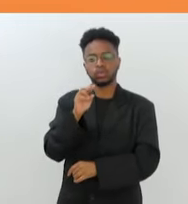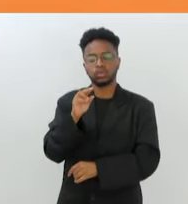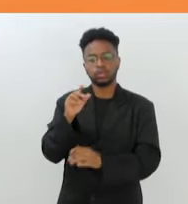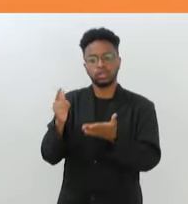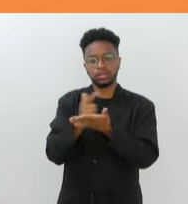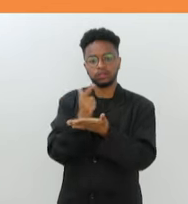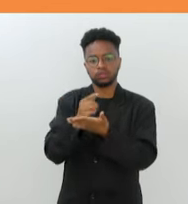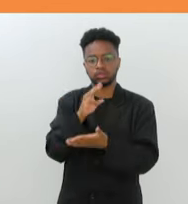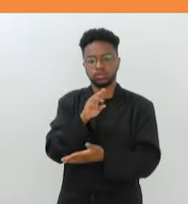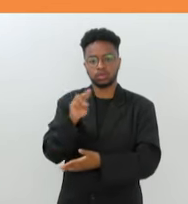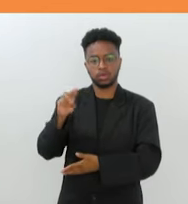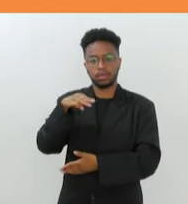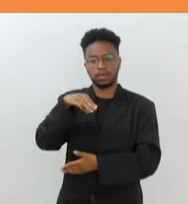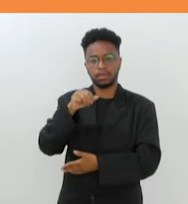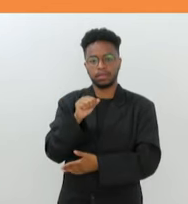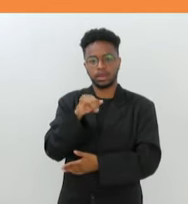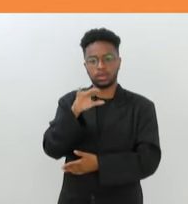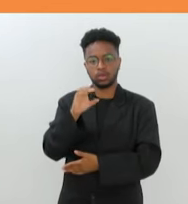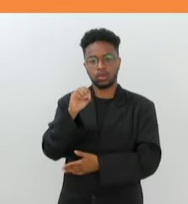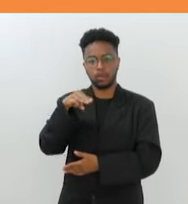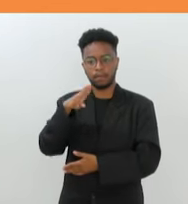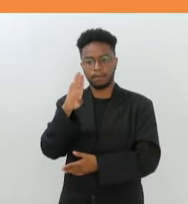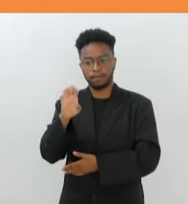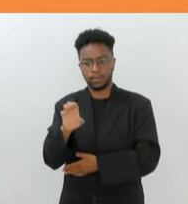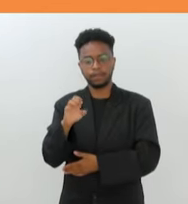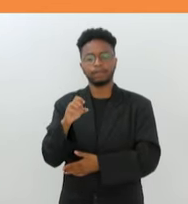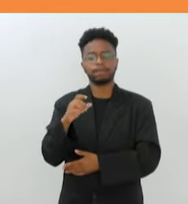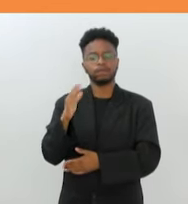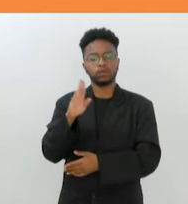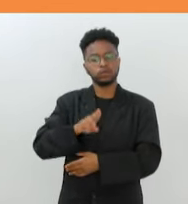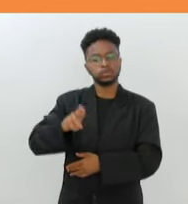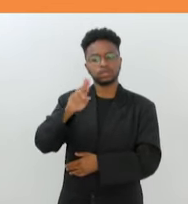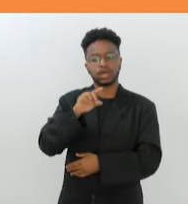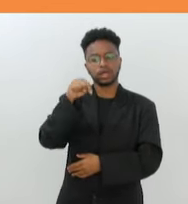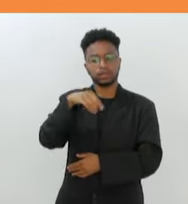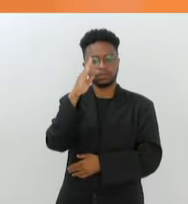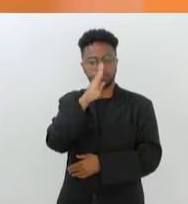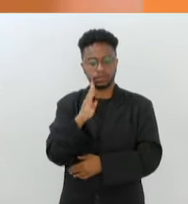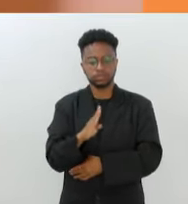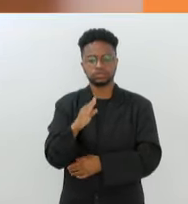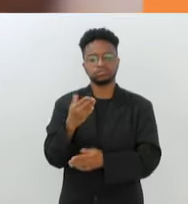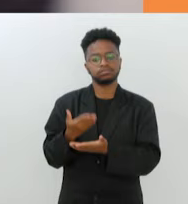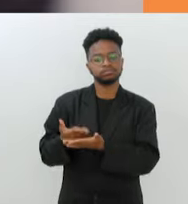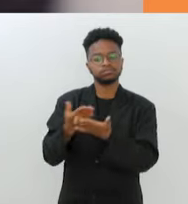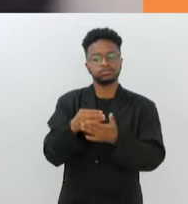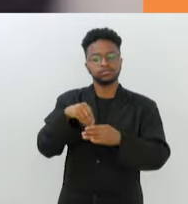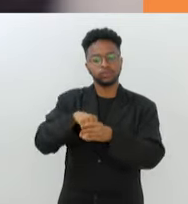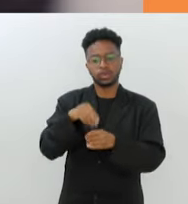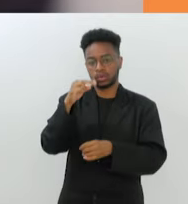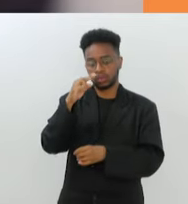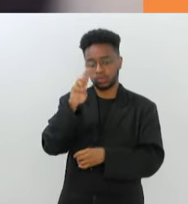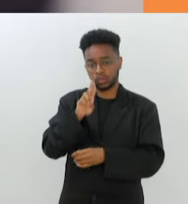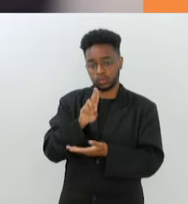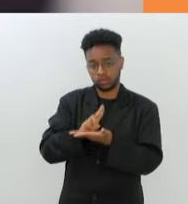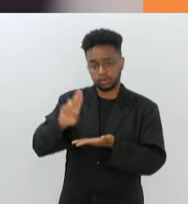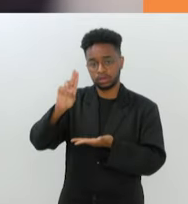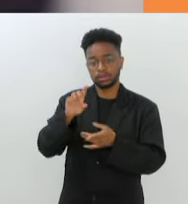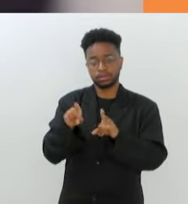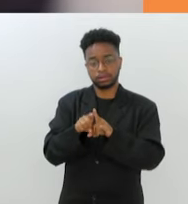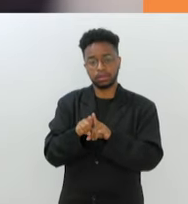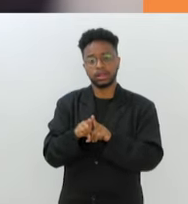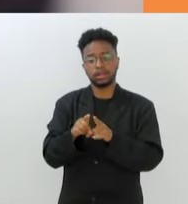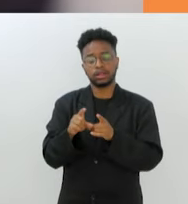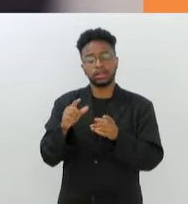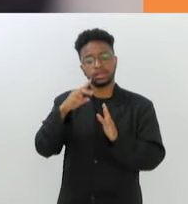Mayombe, bastante usado no Brasil para estudos em universidades e programas de leitura. O romance retrata as lutas entre